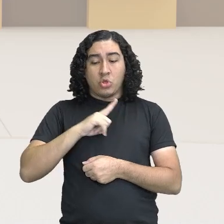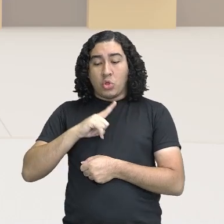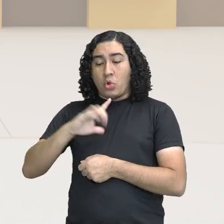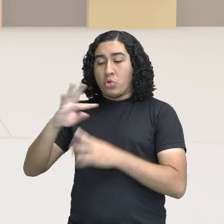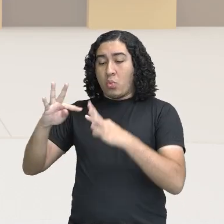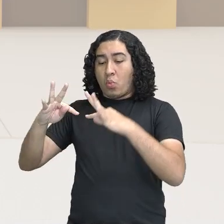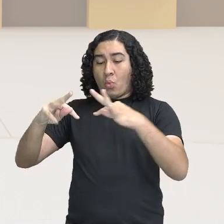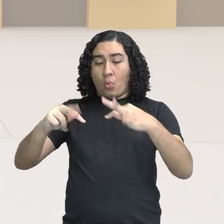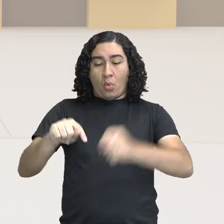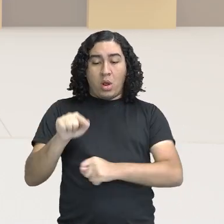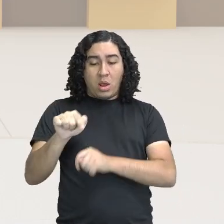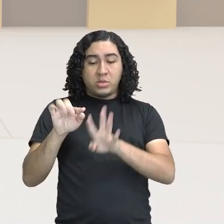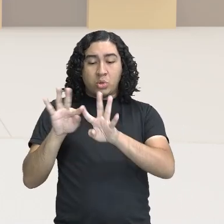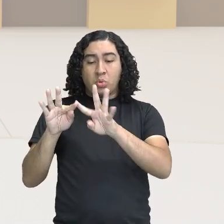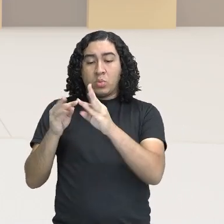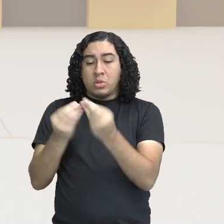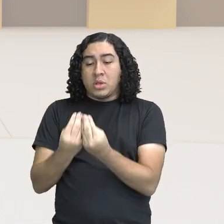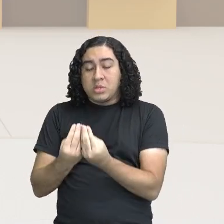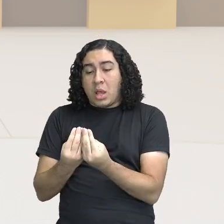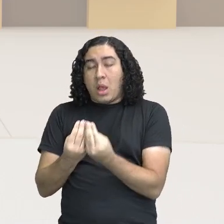potássio, para estar ali